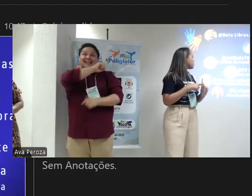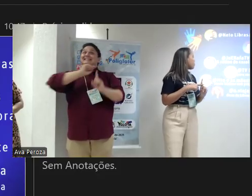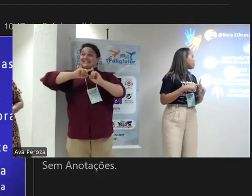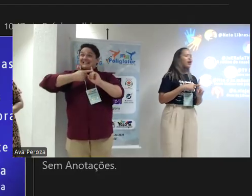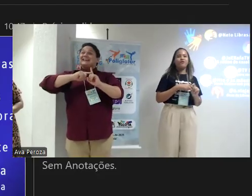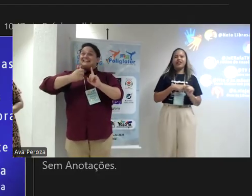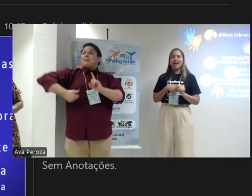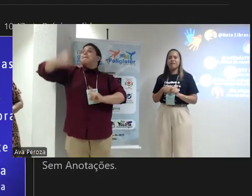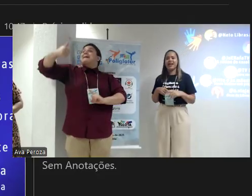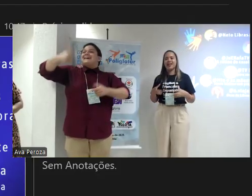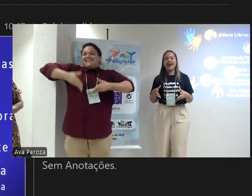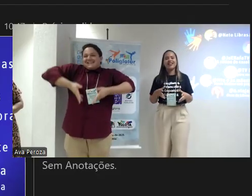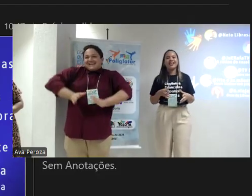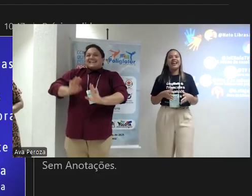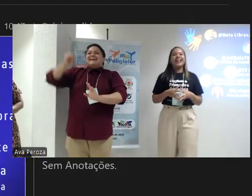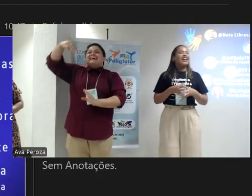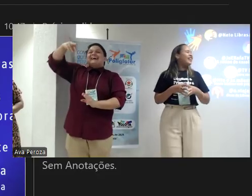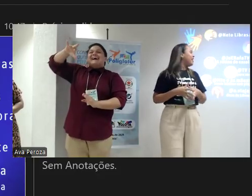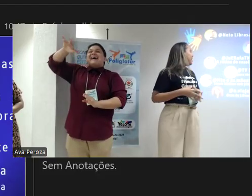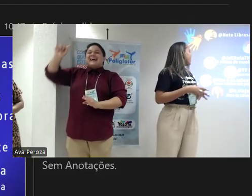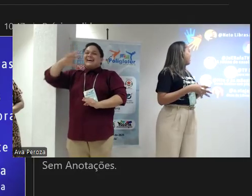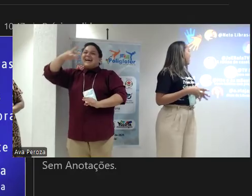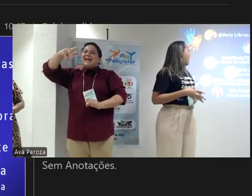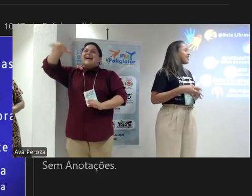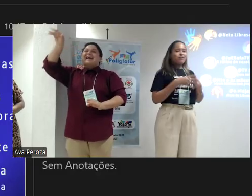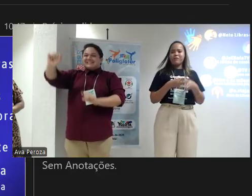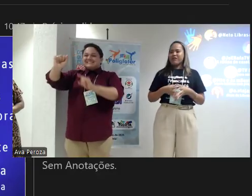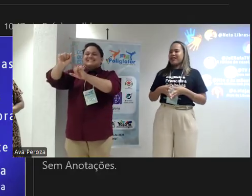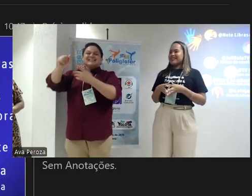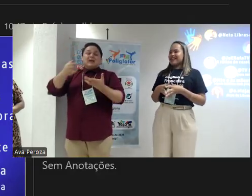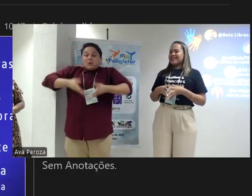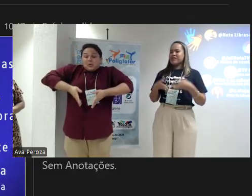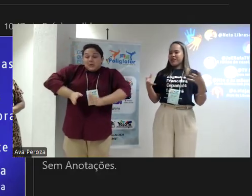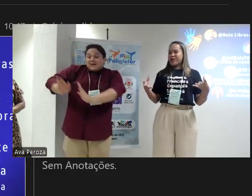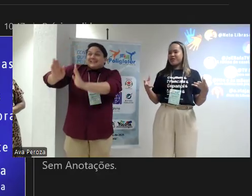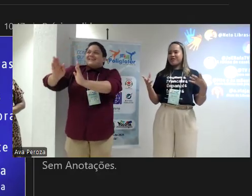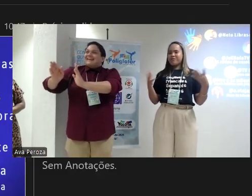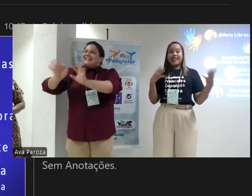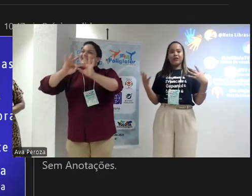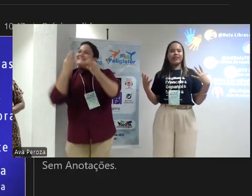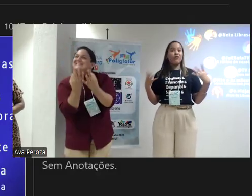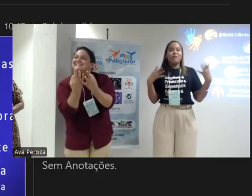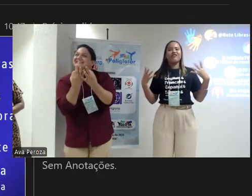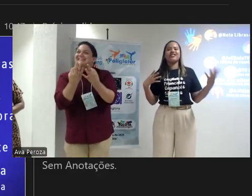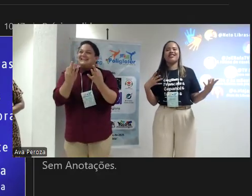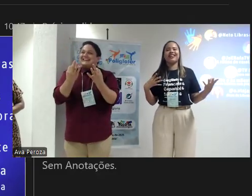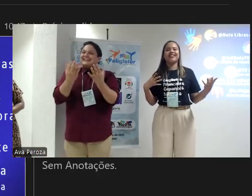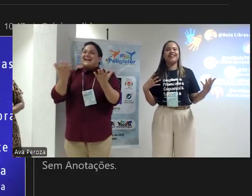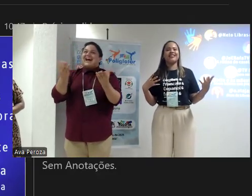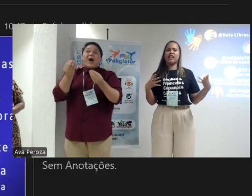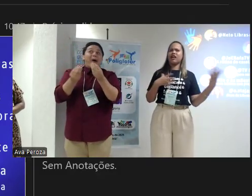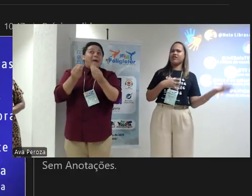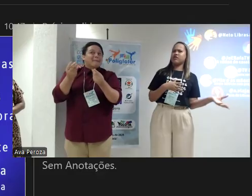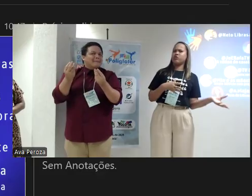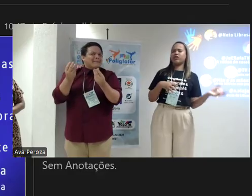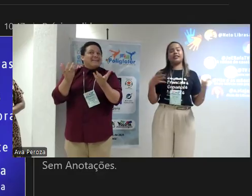da sua primeira filha, a Maria Clara, e essa bebê vai nascer nesse ambiente bilíngue. Então, como é que vai ser?